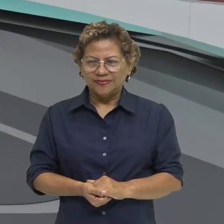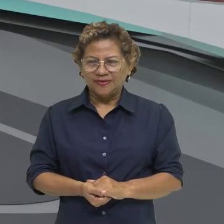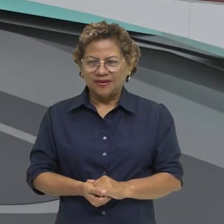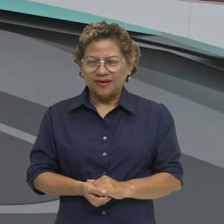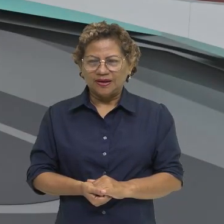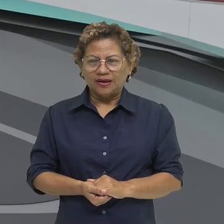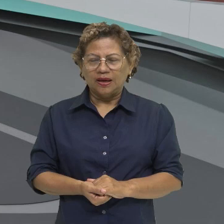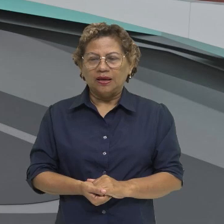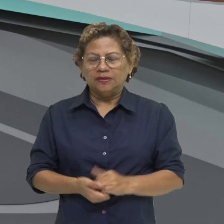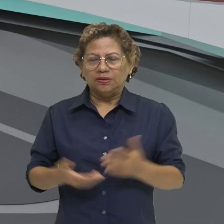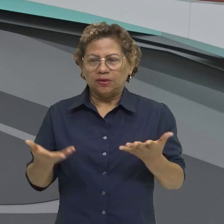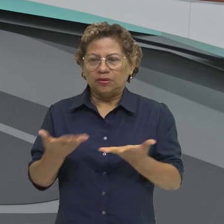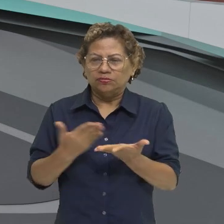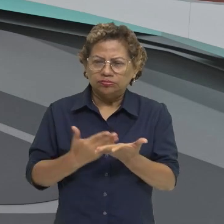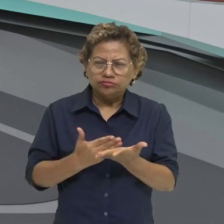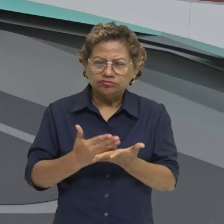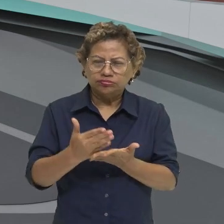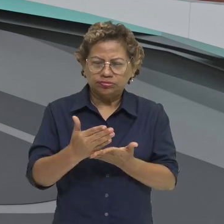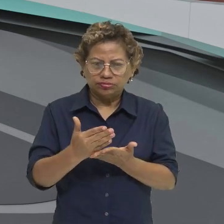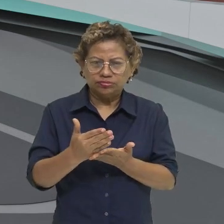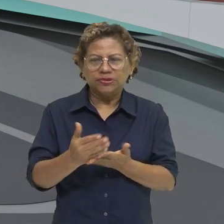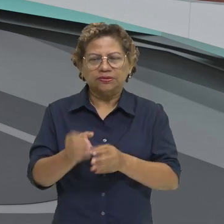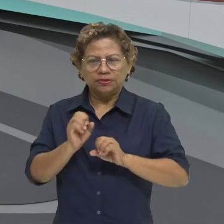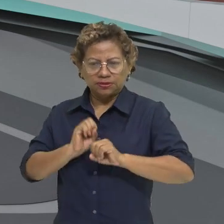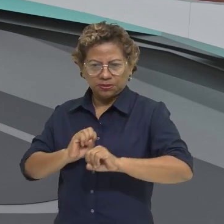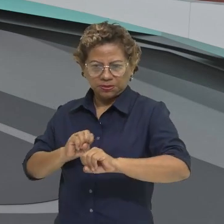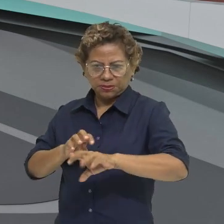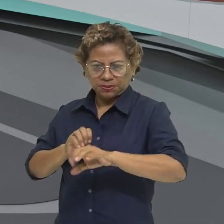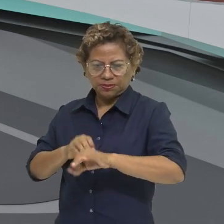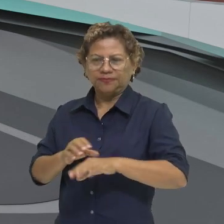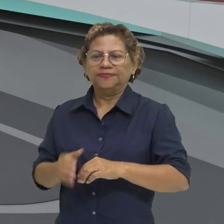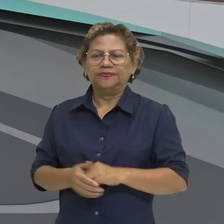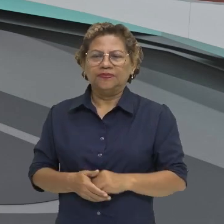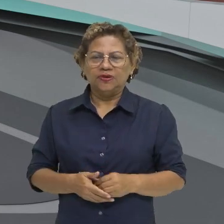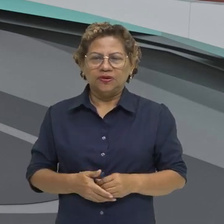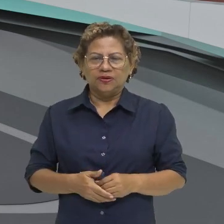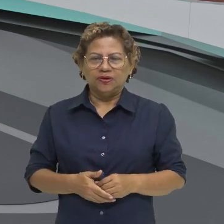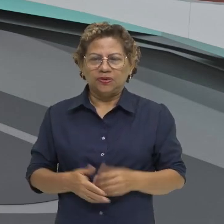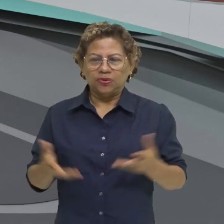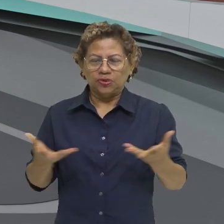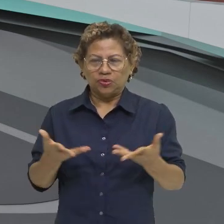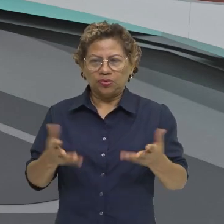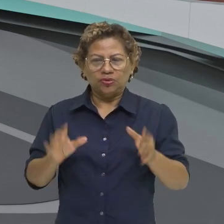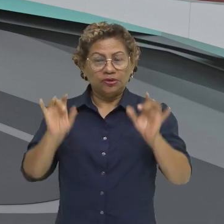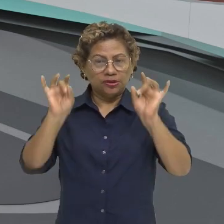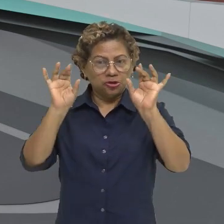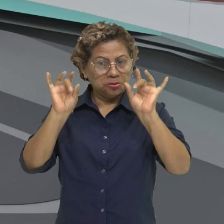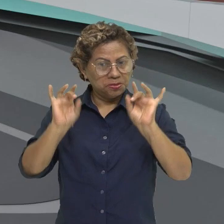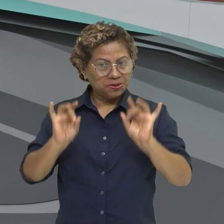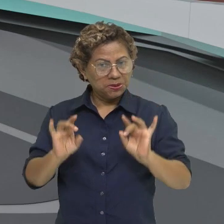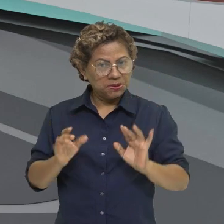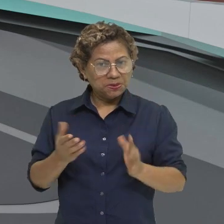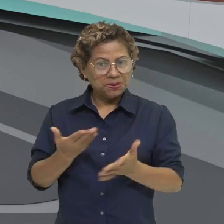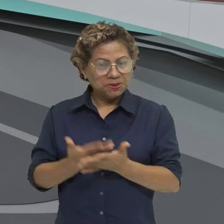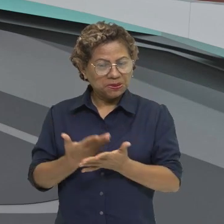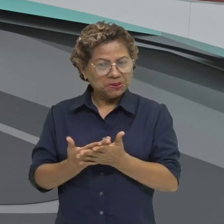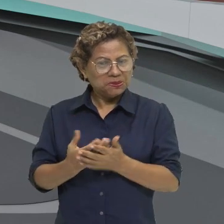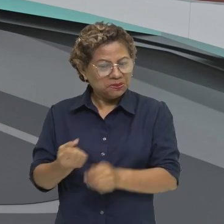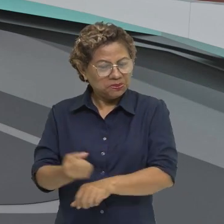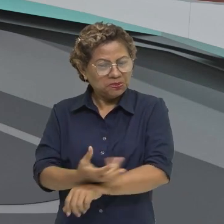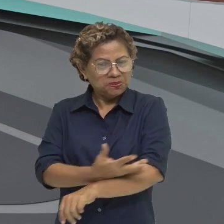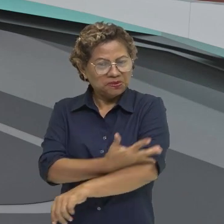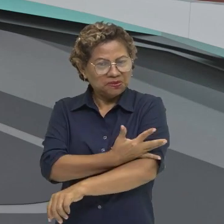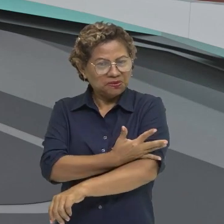Amores, nós vamos começar a nossa aula de hoje, que é muito, muito especial. Olha, eu tô tão emocionada que